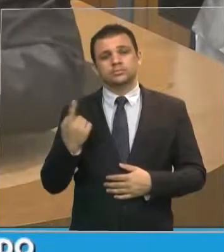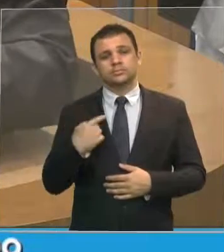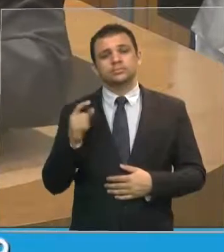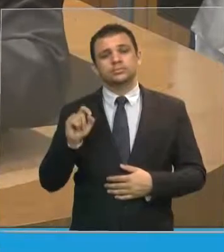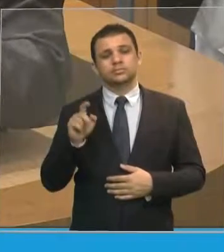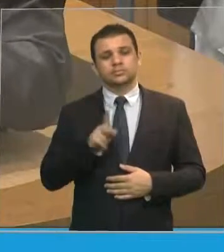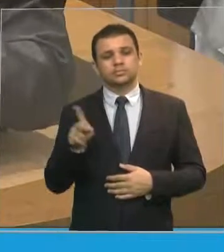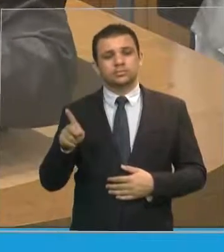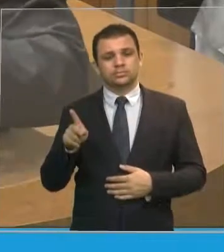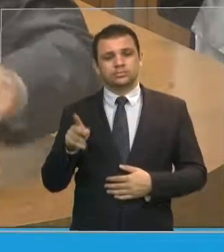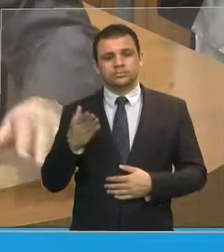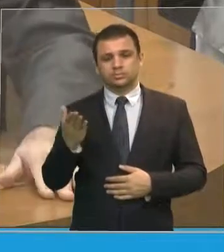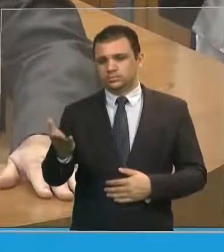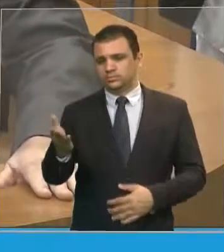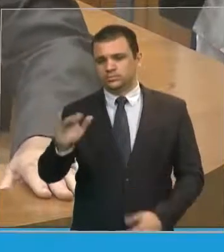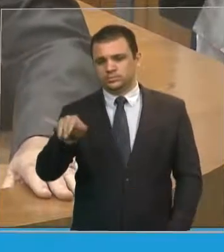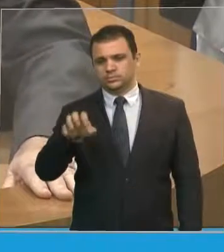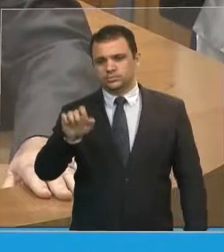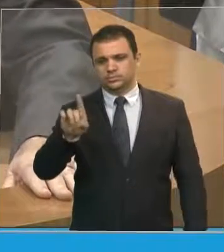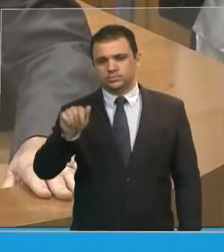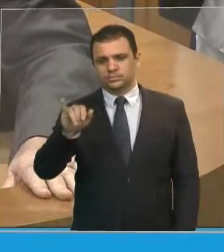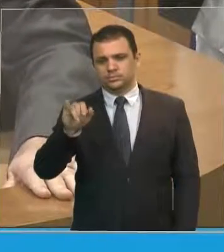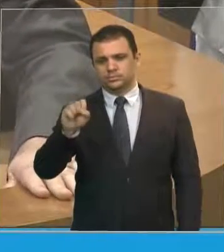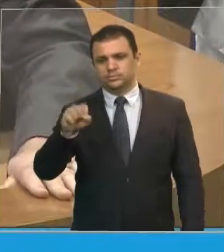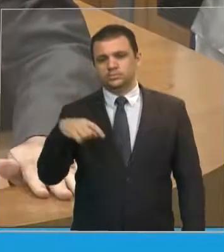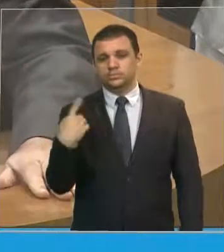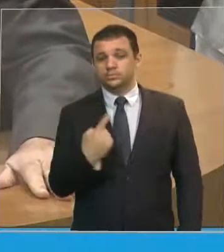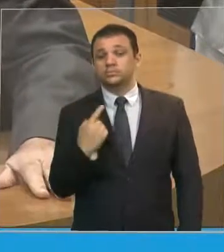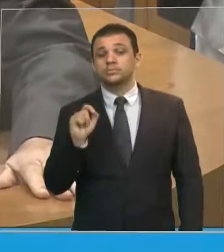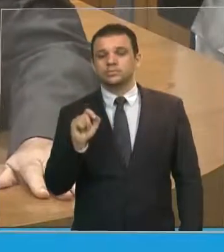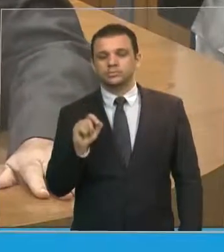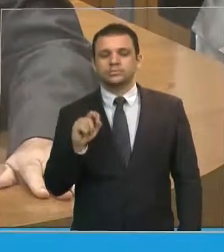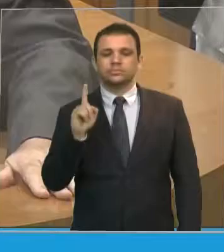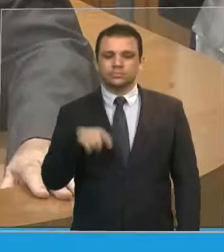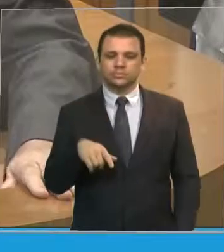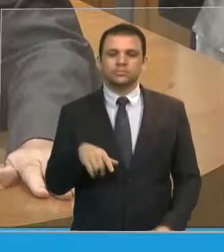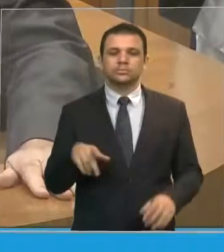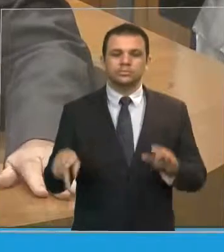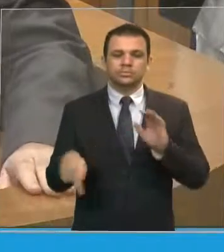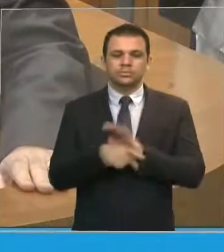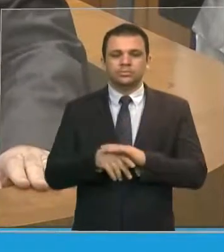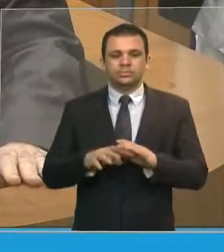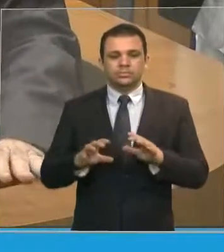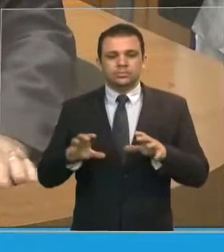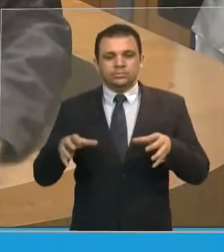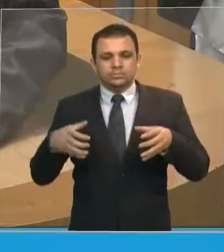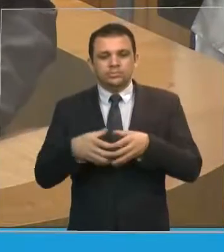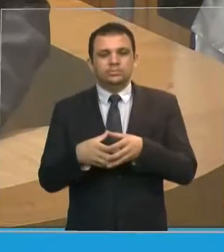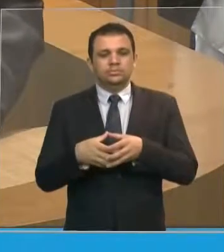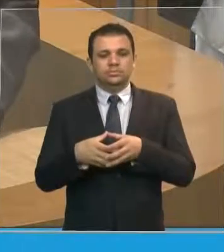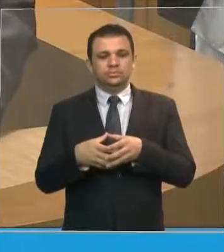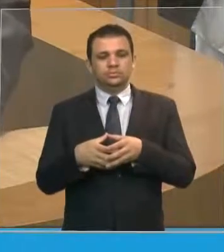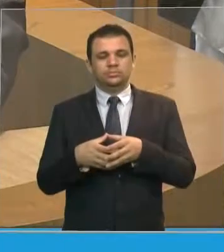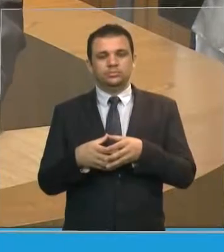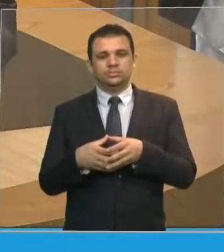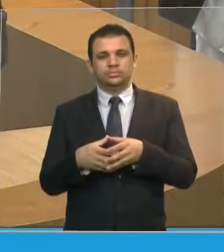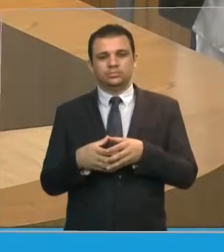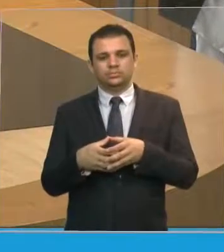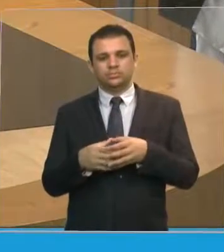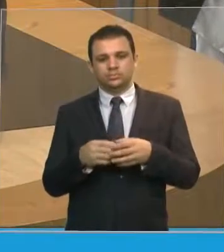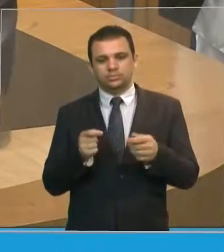junta executiva da Convenção Batista Maranhense, no Canto da Fabril, e ali